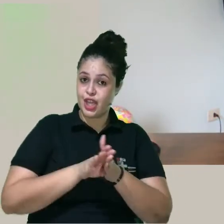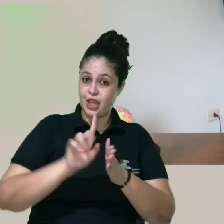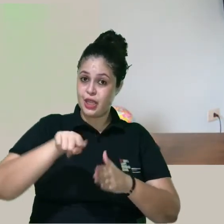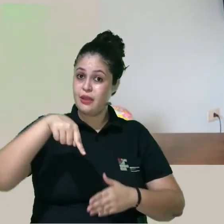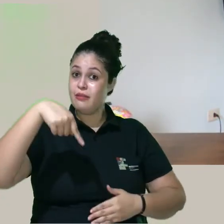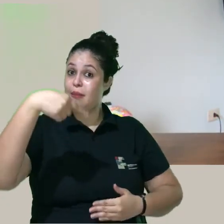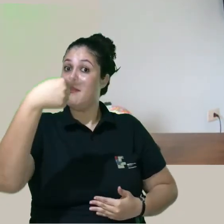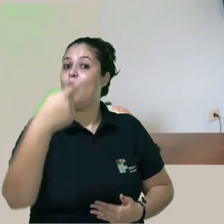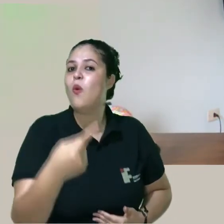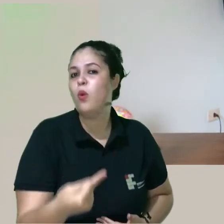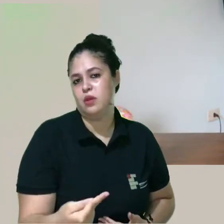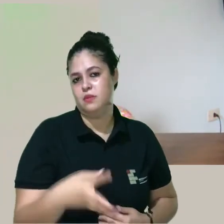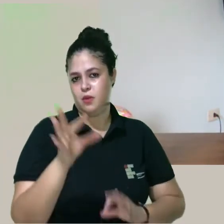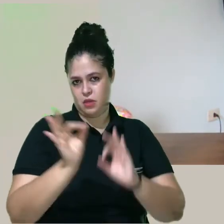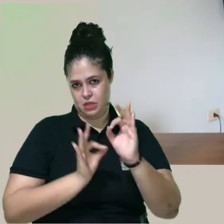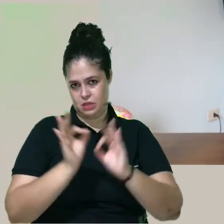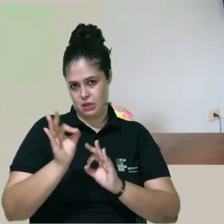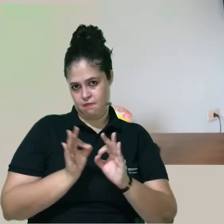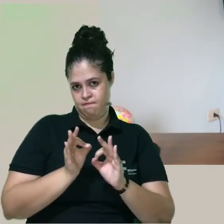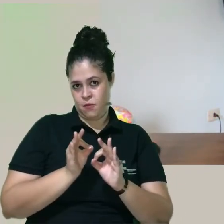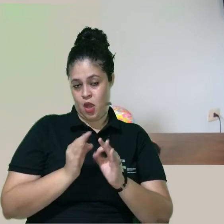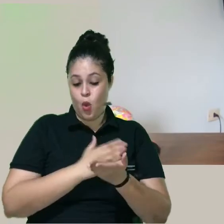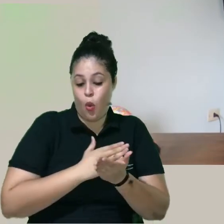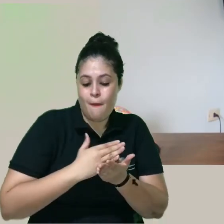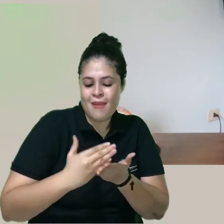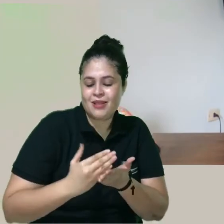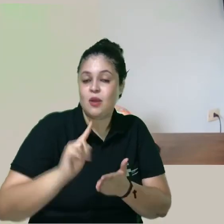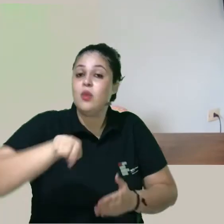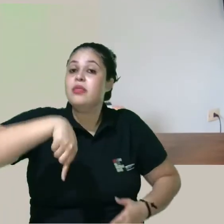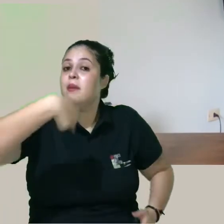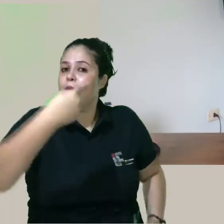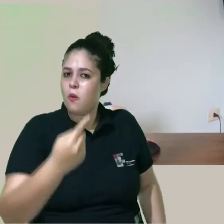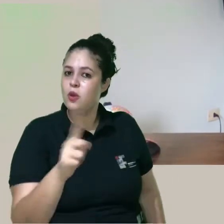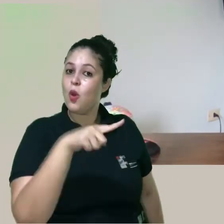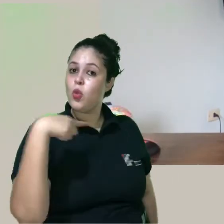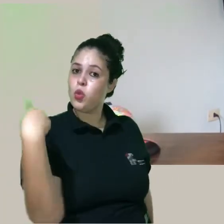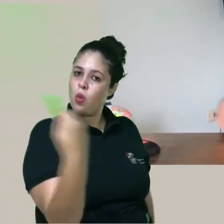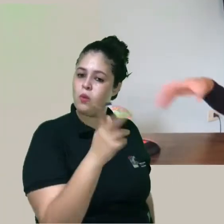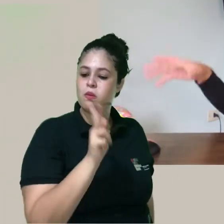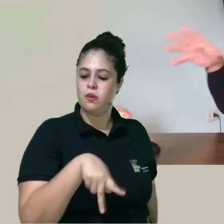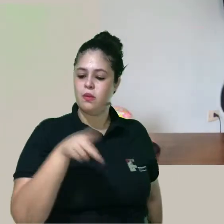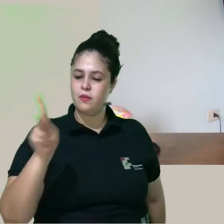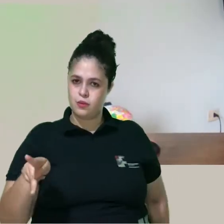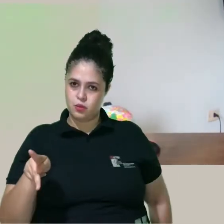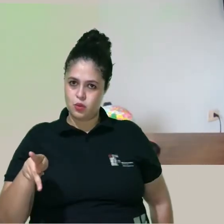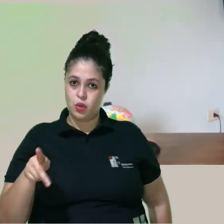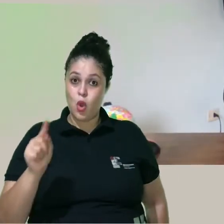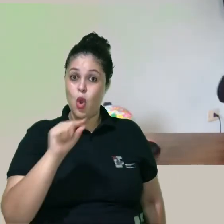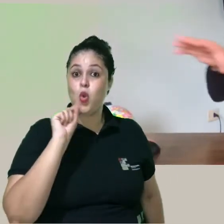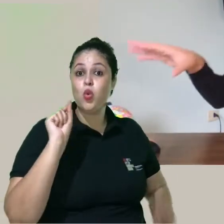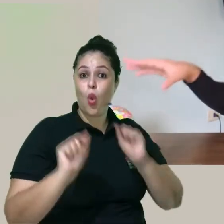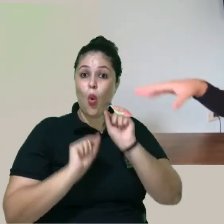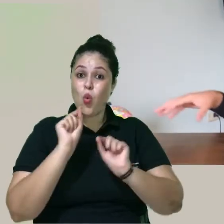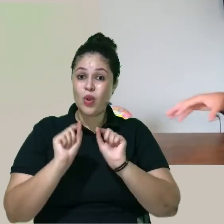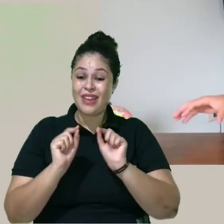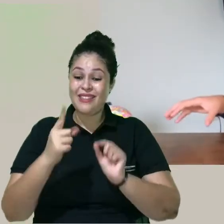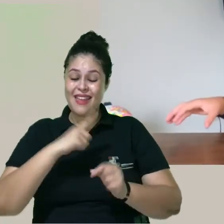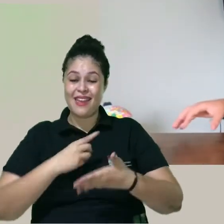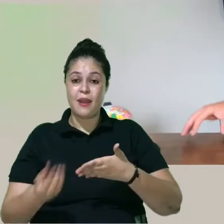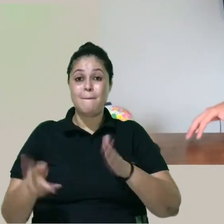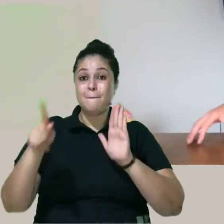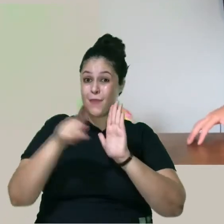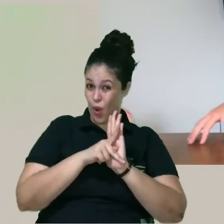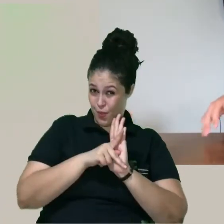saem depois nesse processo de organização do ensino remoto. Nós, como professores, temos que, com os nossos recursos,